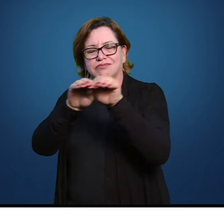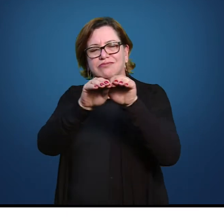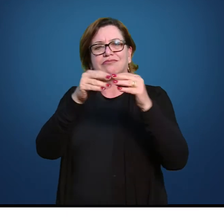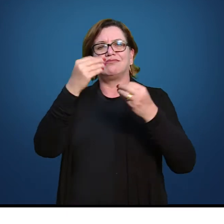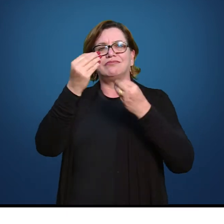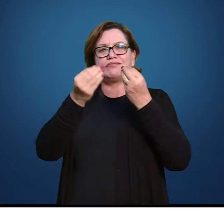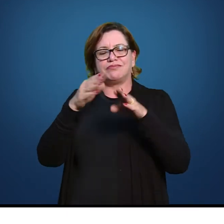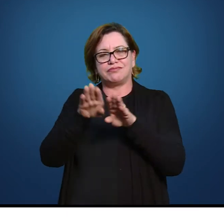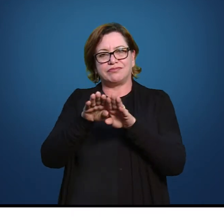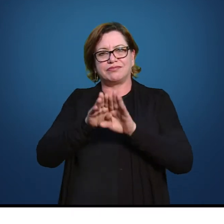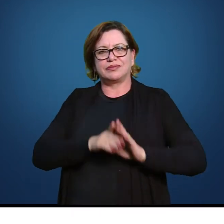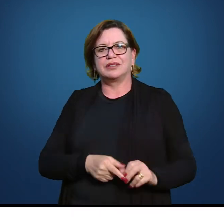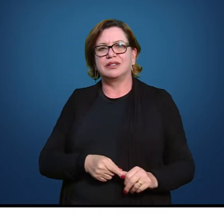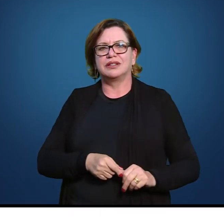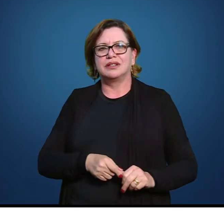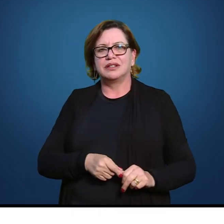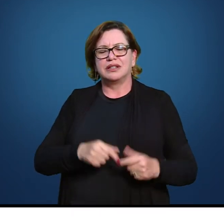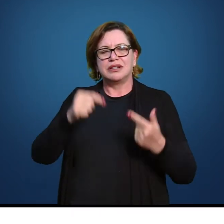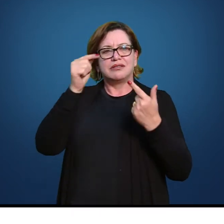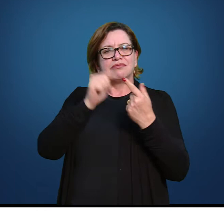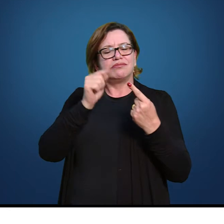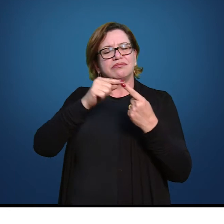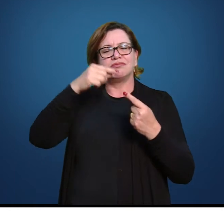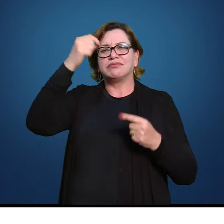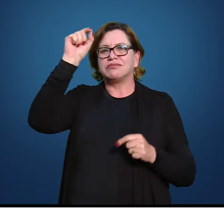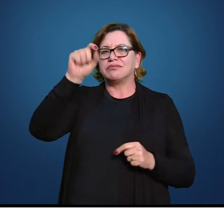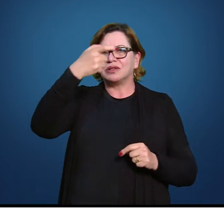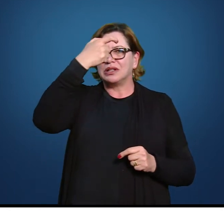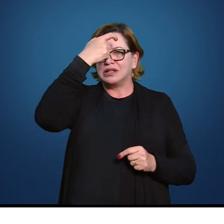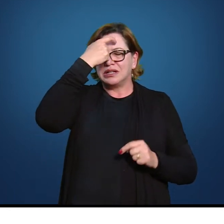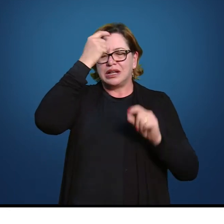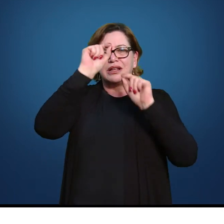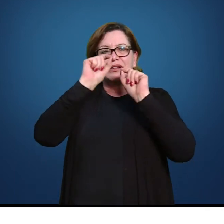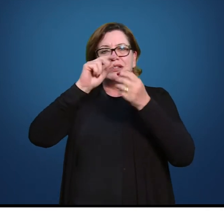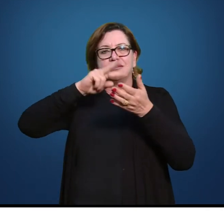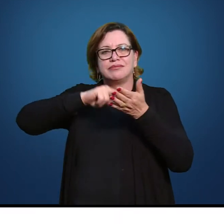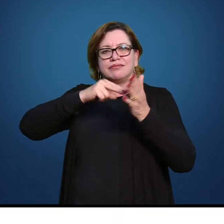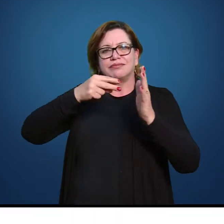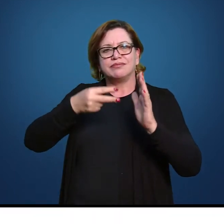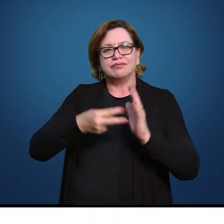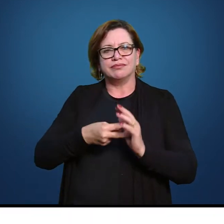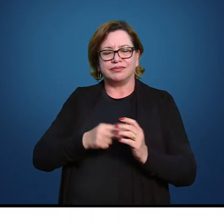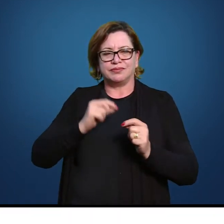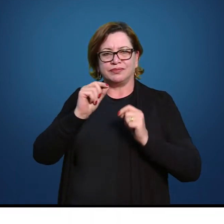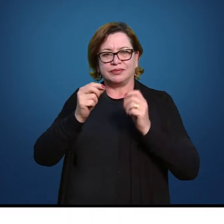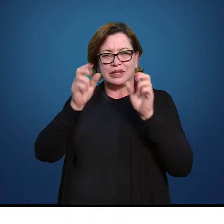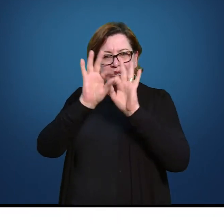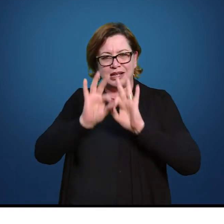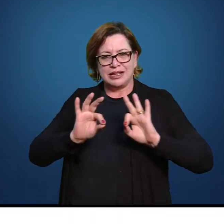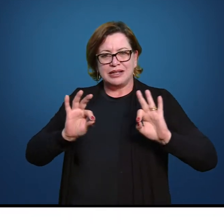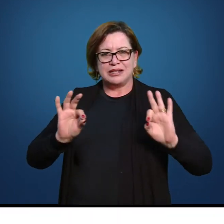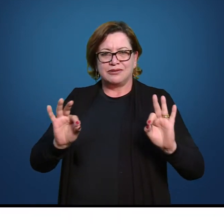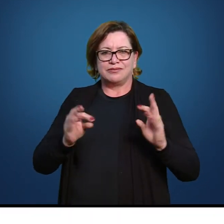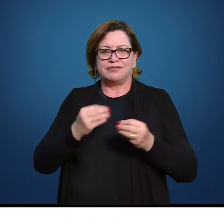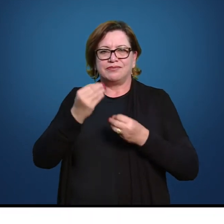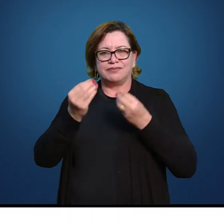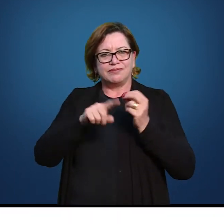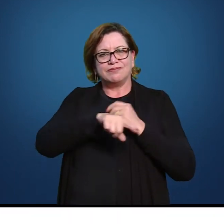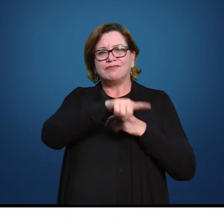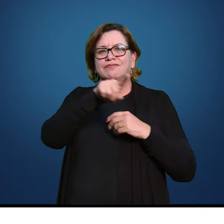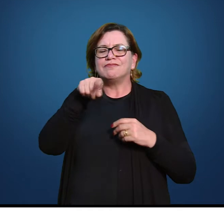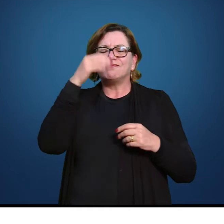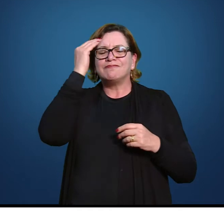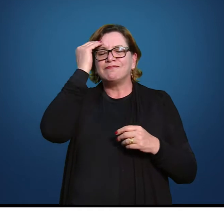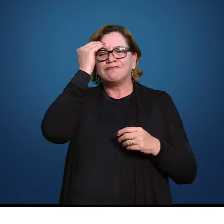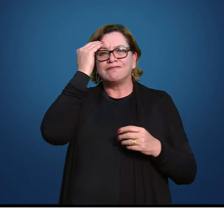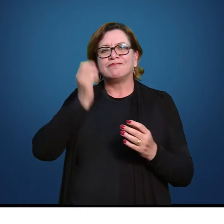probidade. Moralidade. O que é a moralidade, trocando em formas mais simples de se